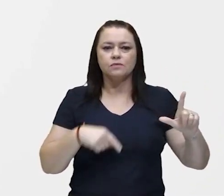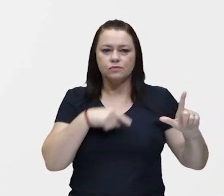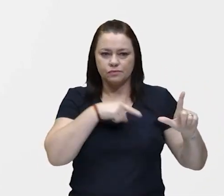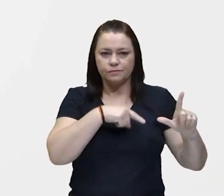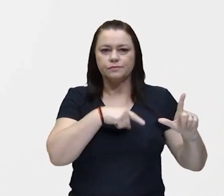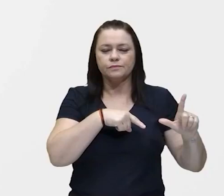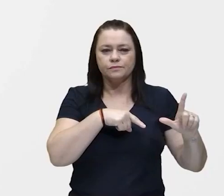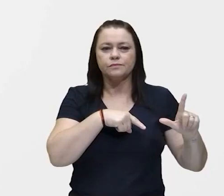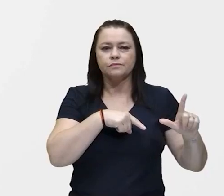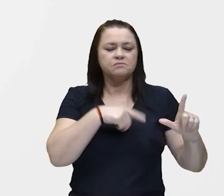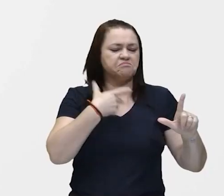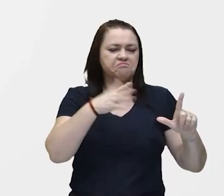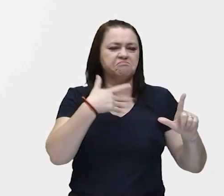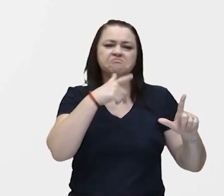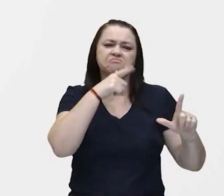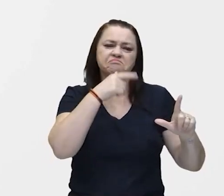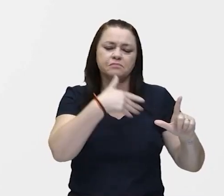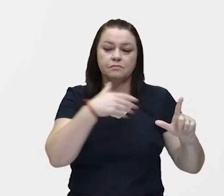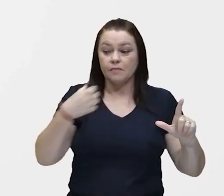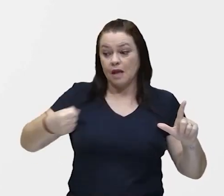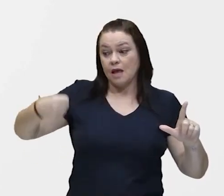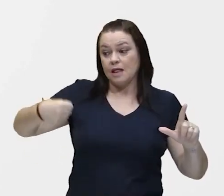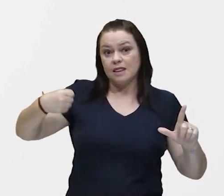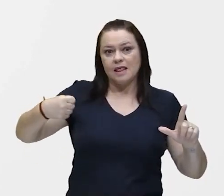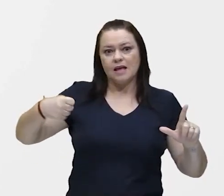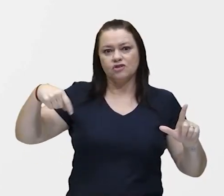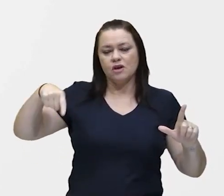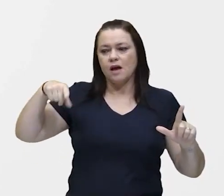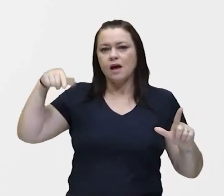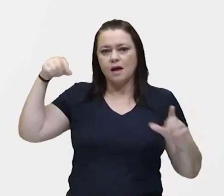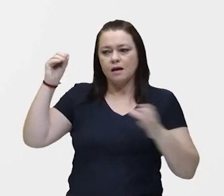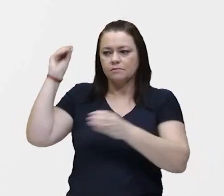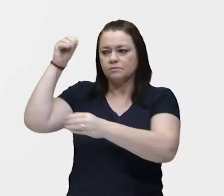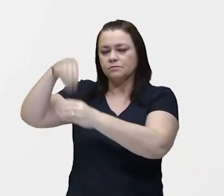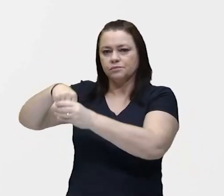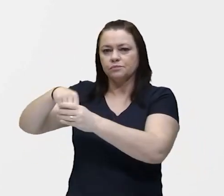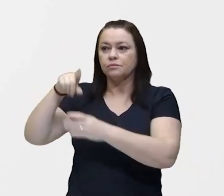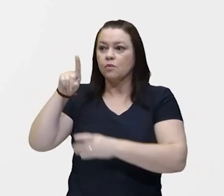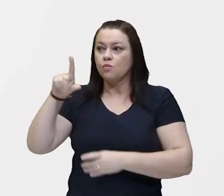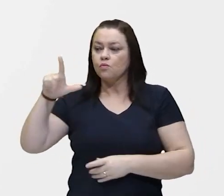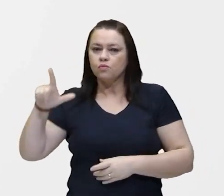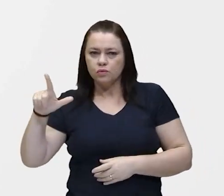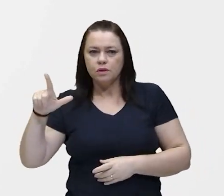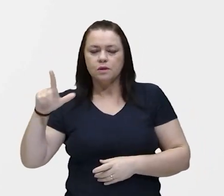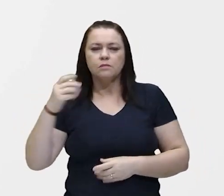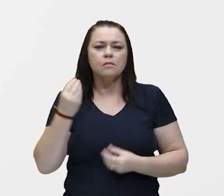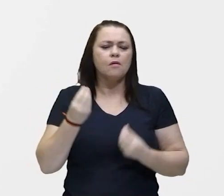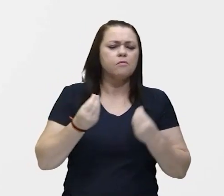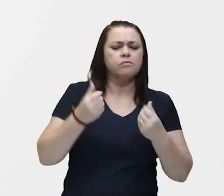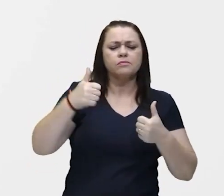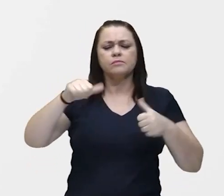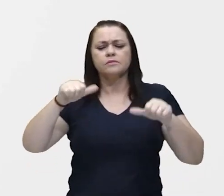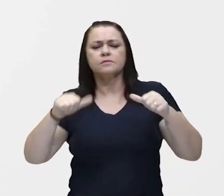mililitros de um certo líquido. E a jarra cabem 1 litro. Então vamos analisar aqui esse problema.